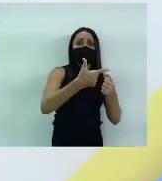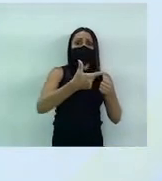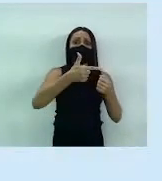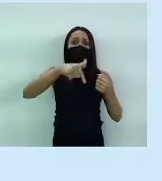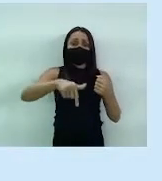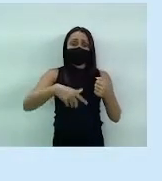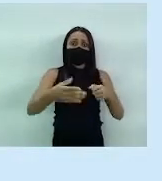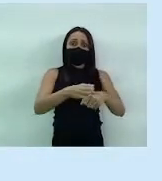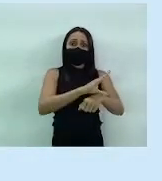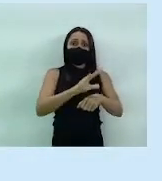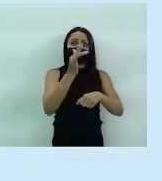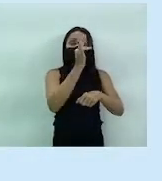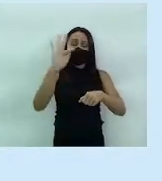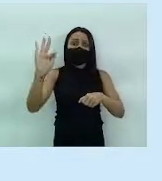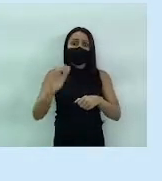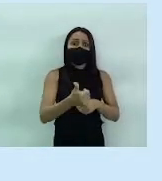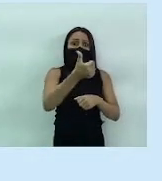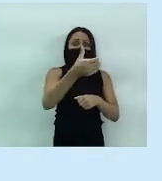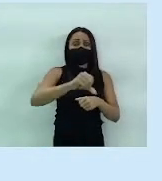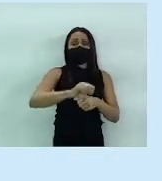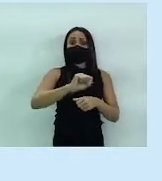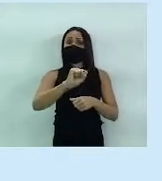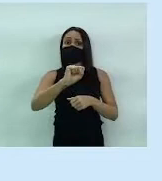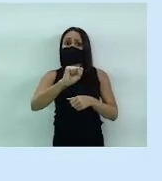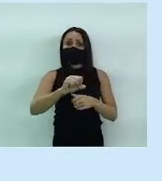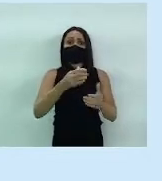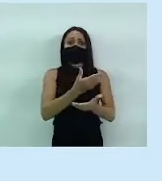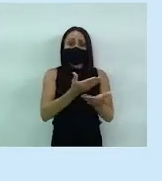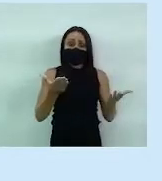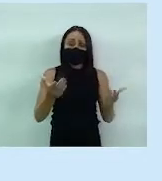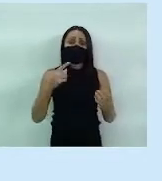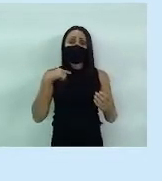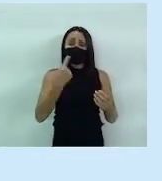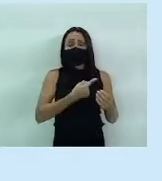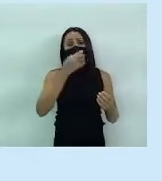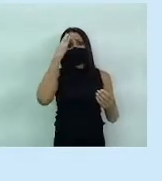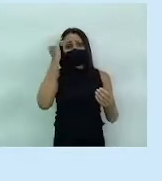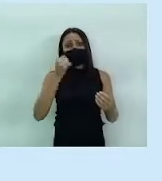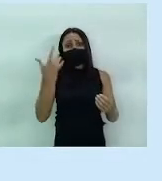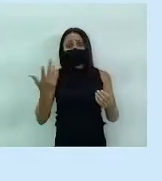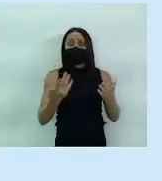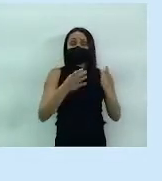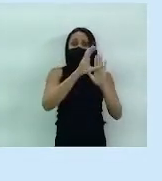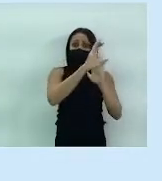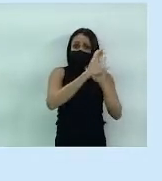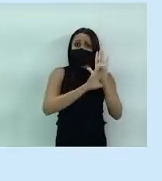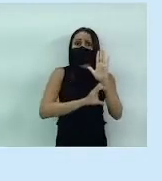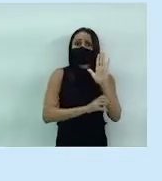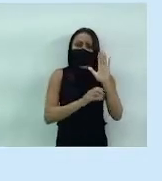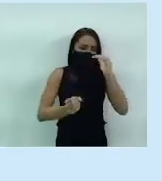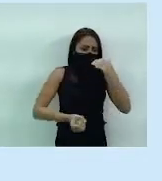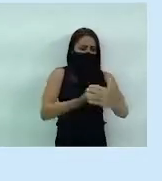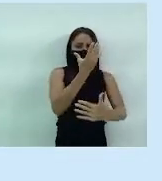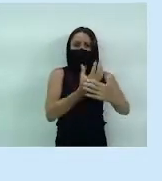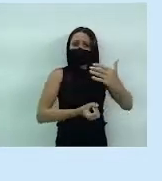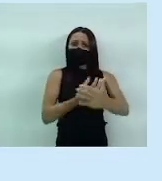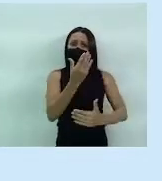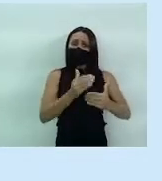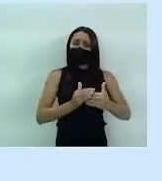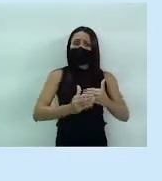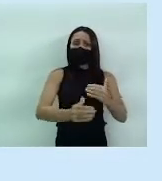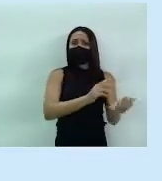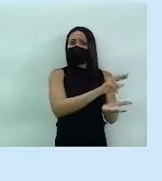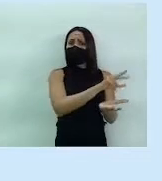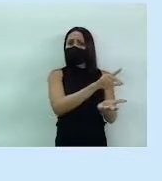Constituição Federal de 1988. Então, a gente sabe que o Estatuto ele surge a partir de uma série